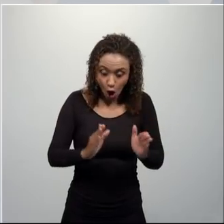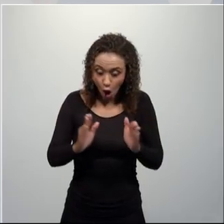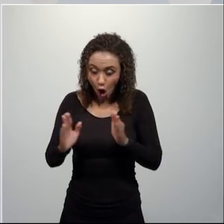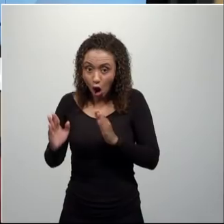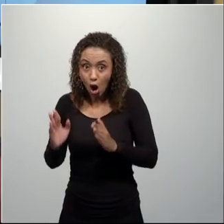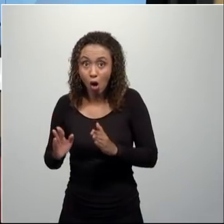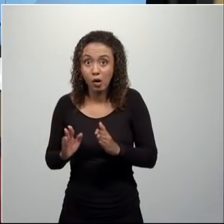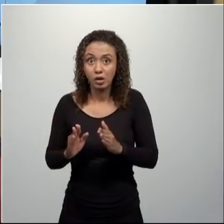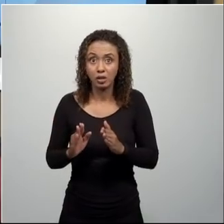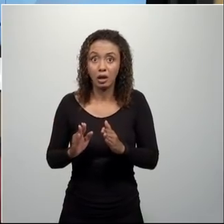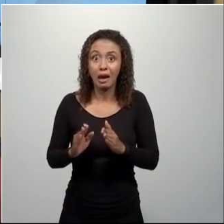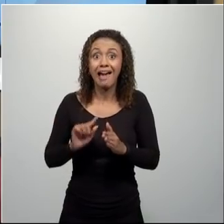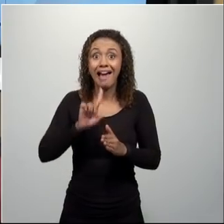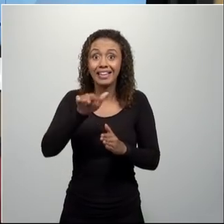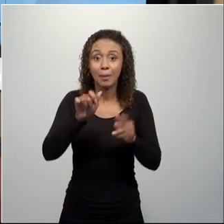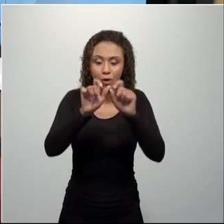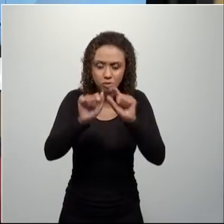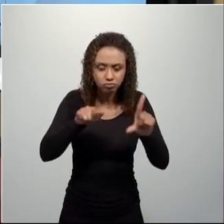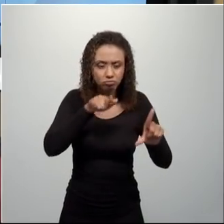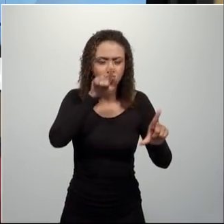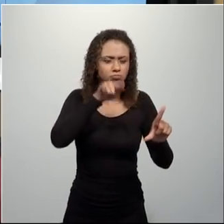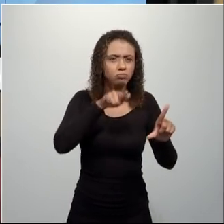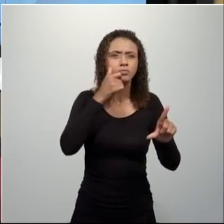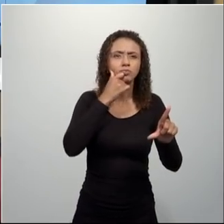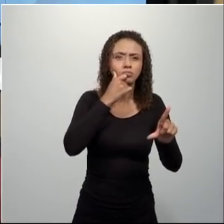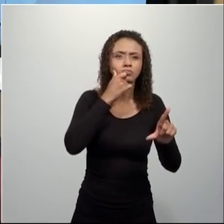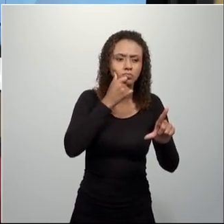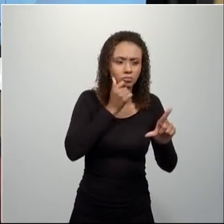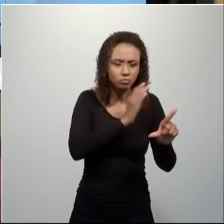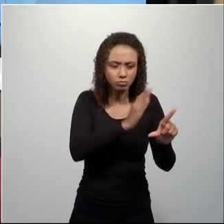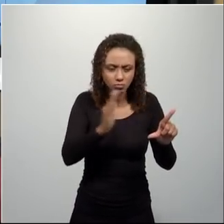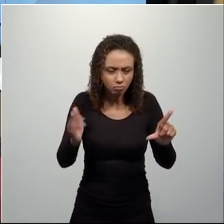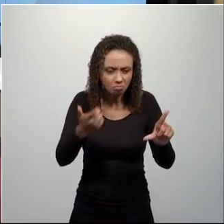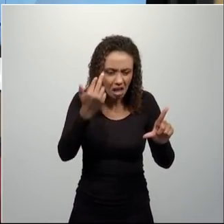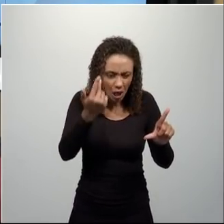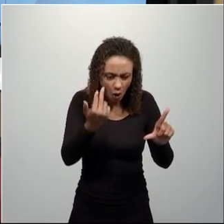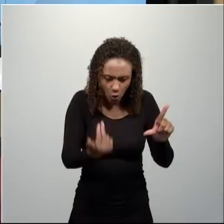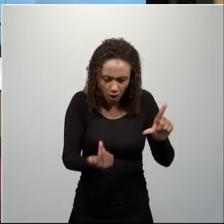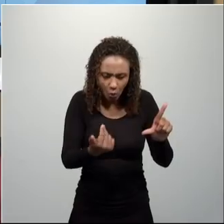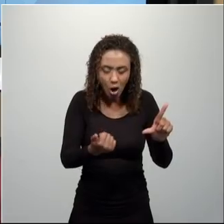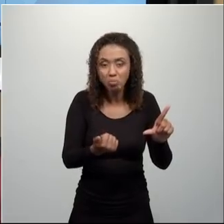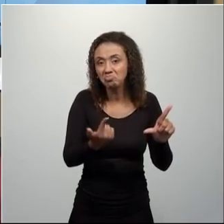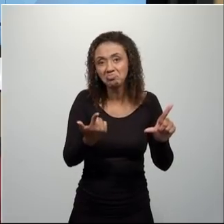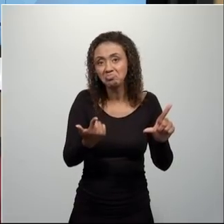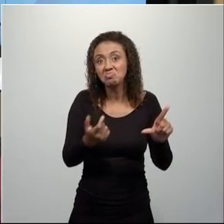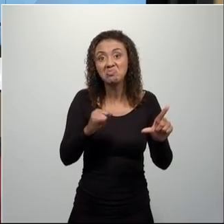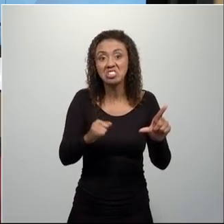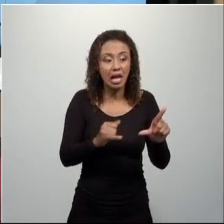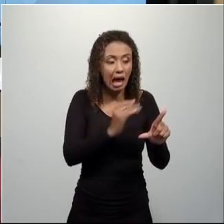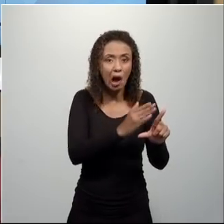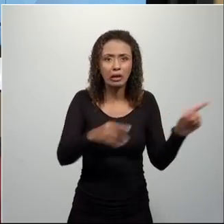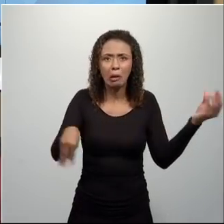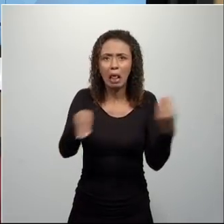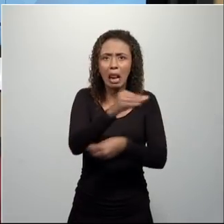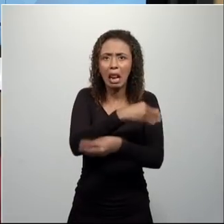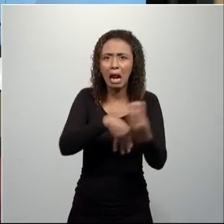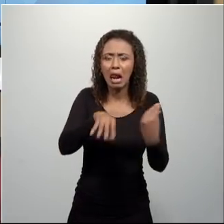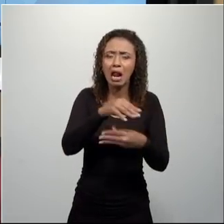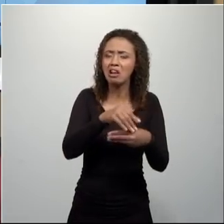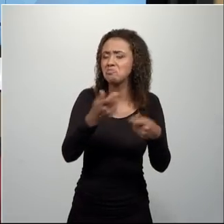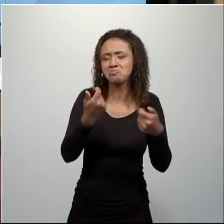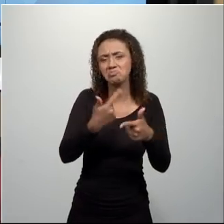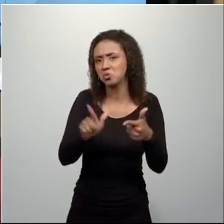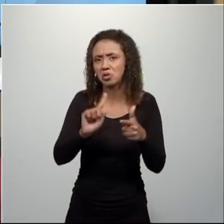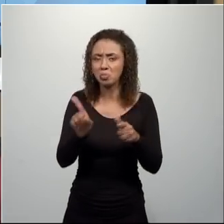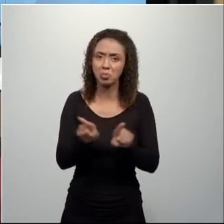aconteceu então se corresponder a ordem real bem senão não tem tanto problema porque no final das contas no cenário do